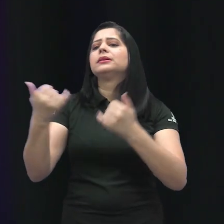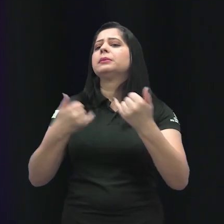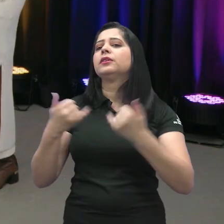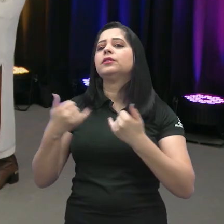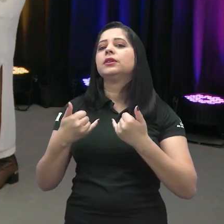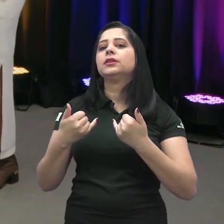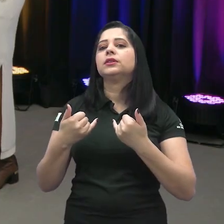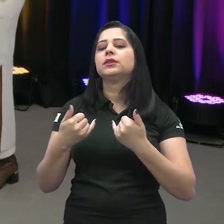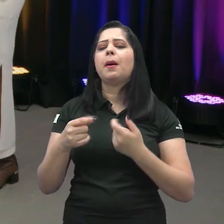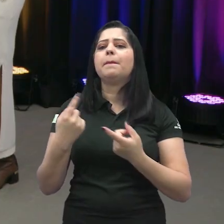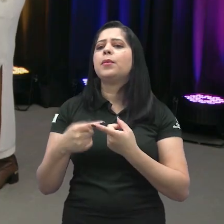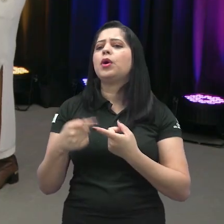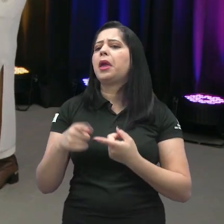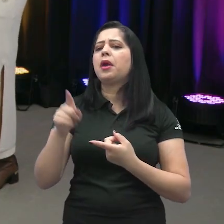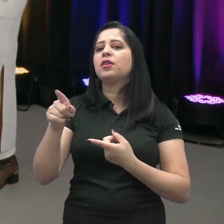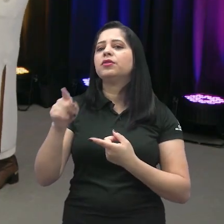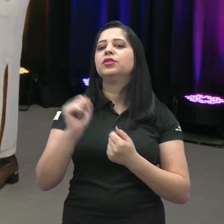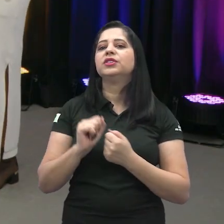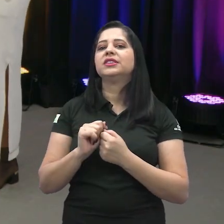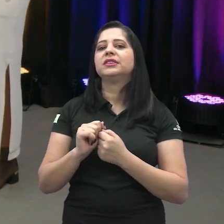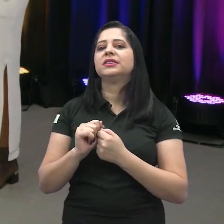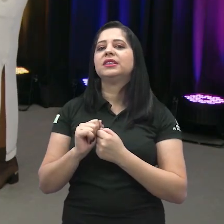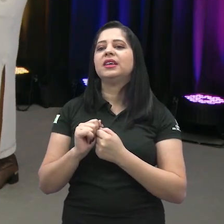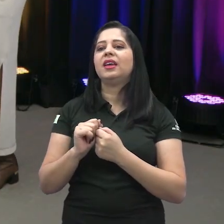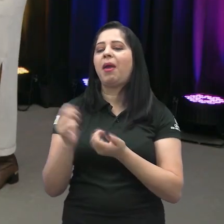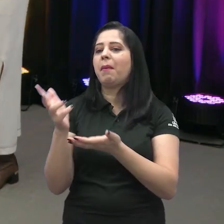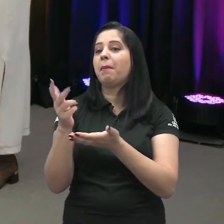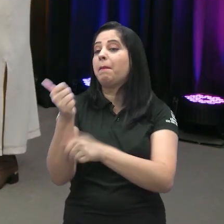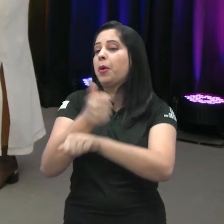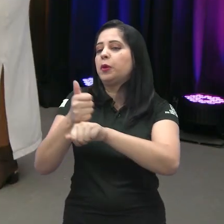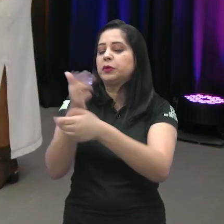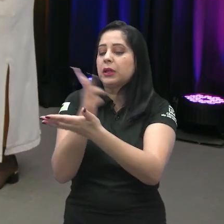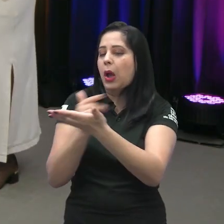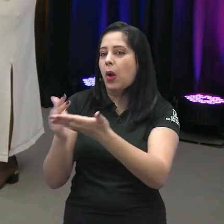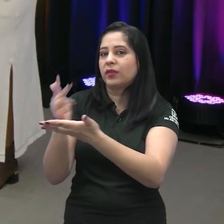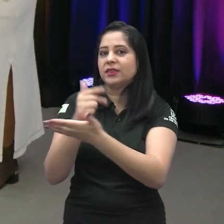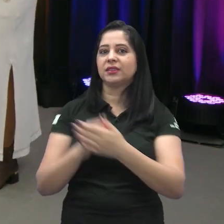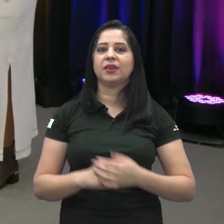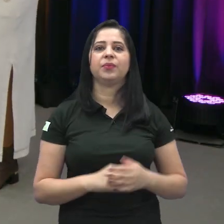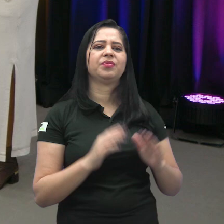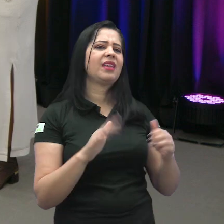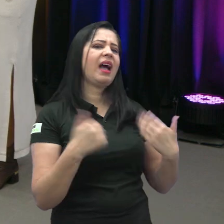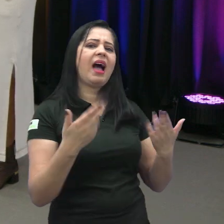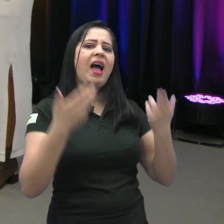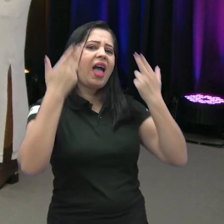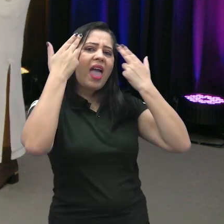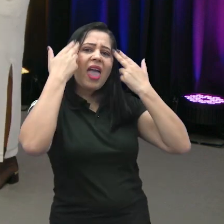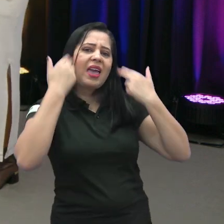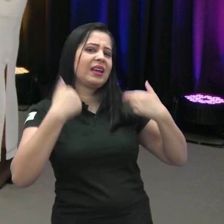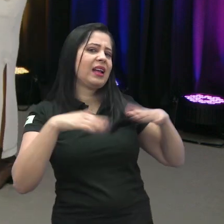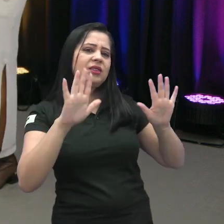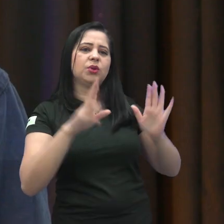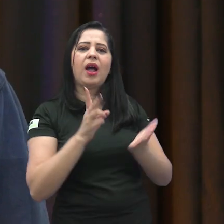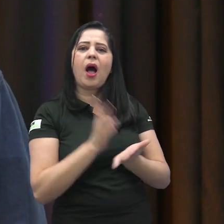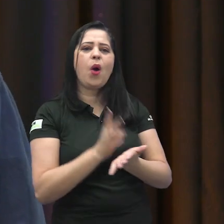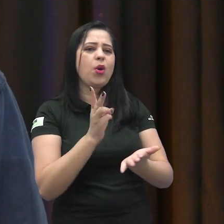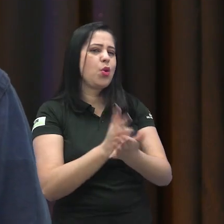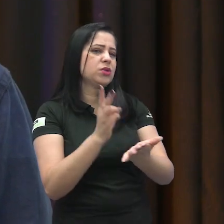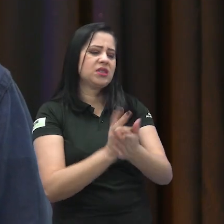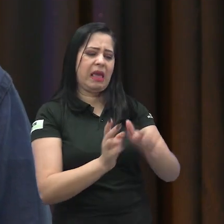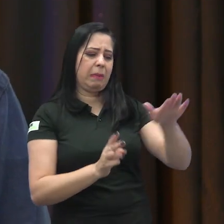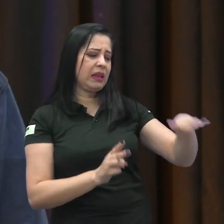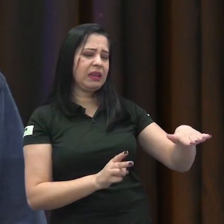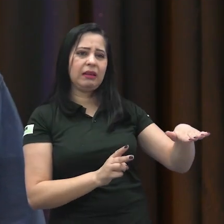Zeco. Tá. Zeco, diz pra gente, o que inspirou você a se tornar um ilustrador? Foi uma coisa muito natural, né?